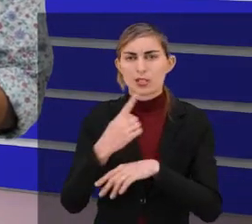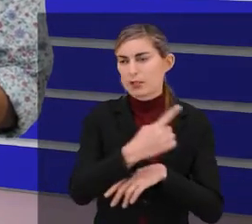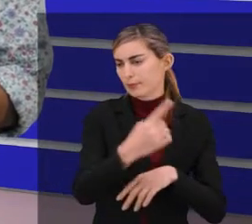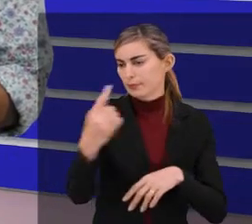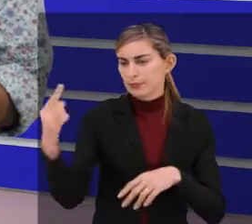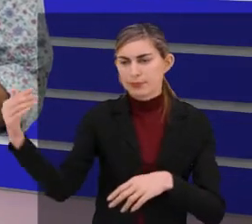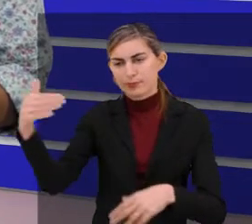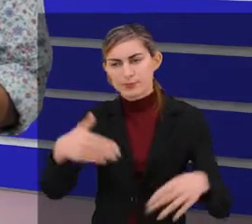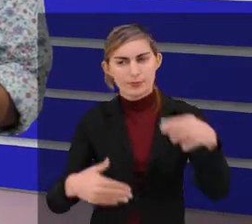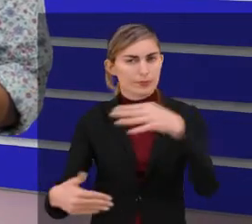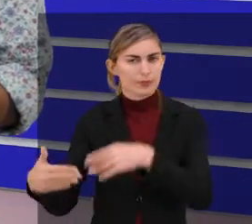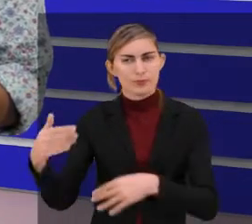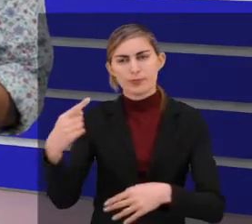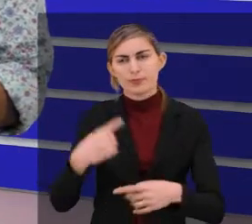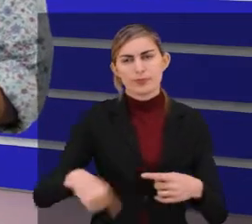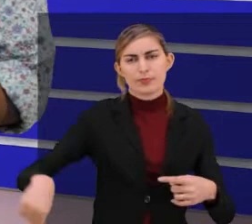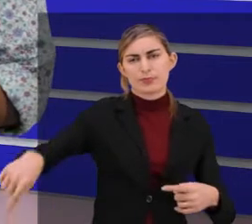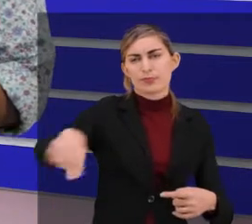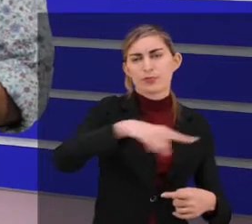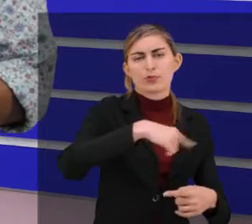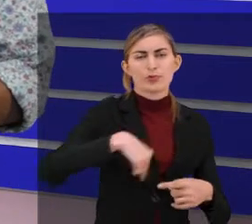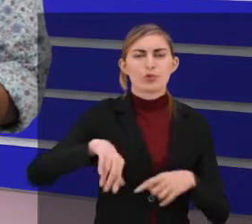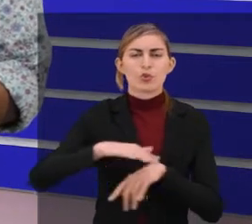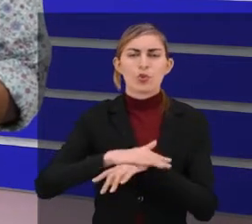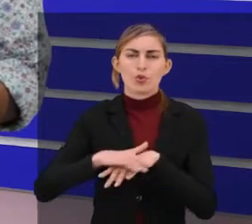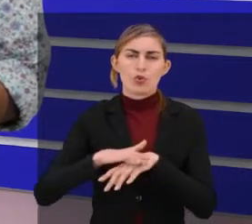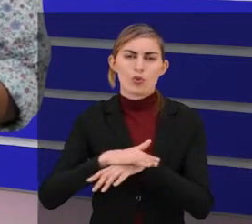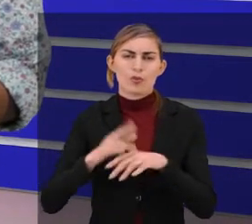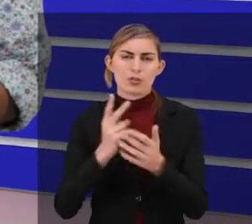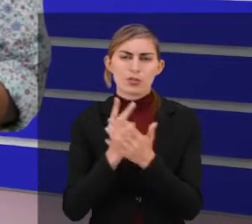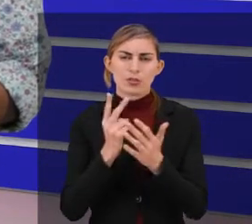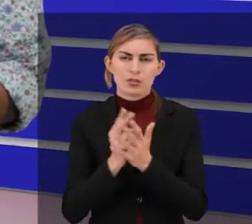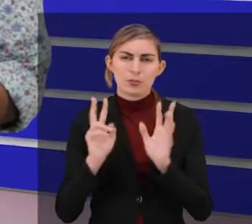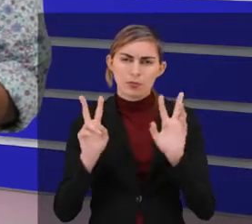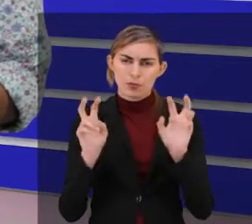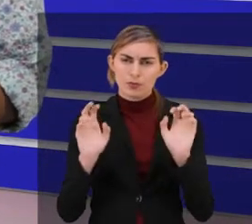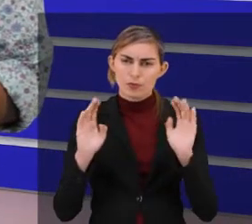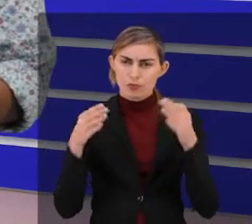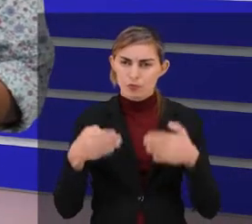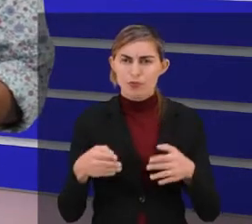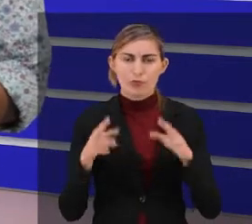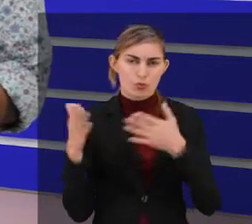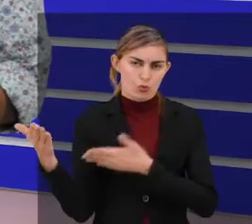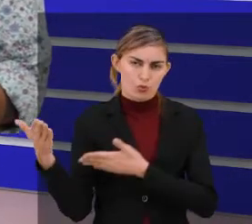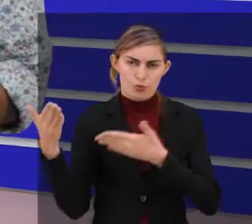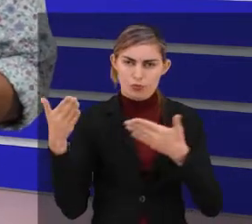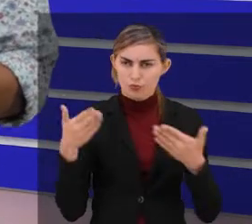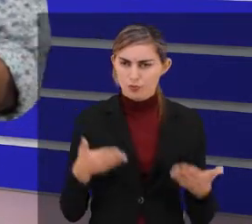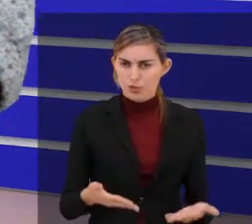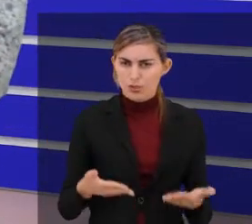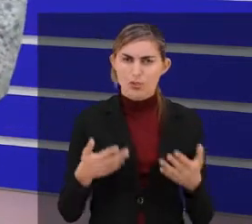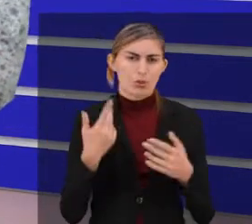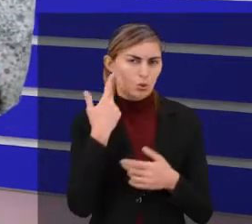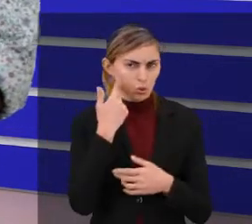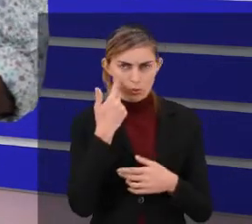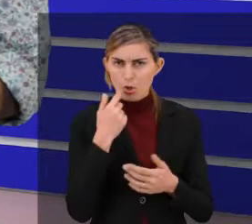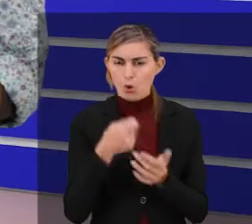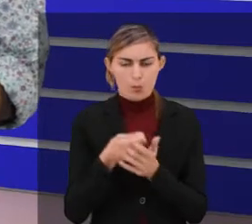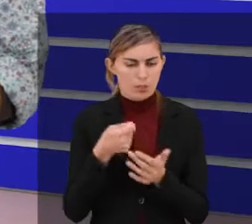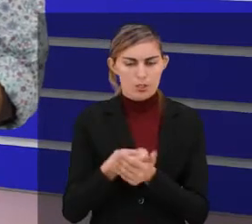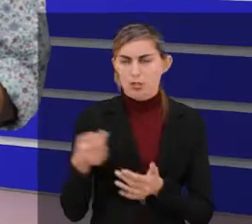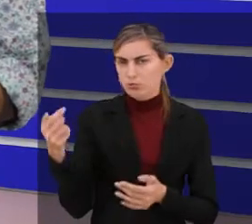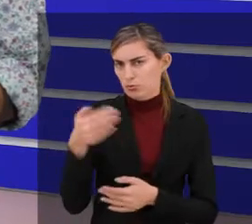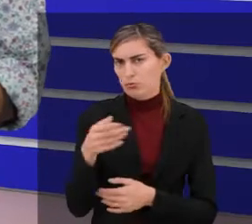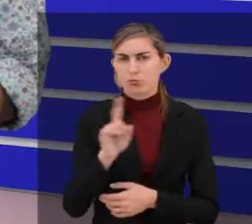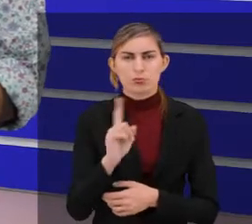participantes, né? Essa conversa ela é sempre voltada através de um convite, não há obrigatoriedade,